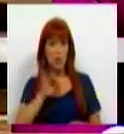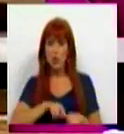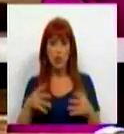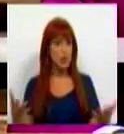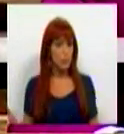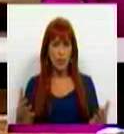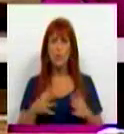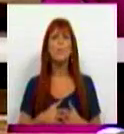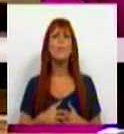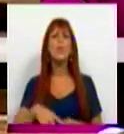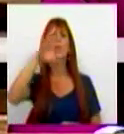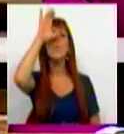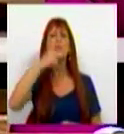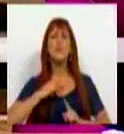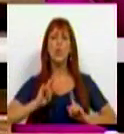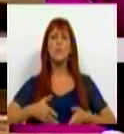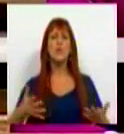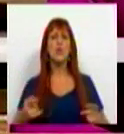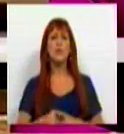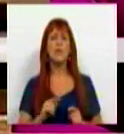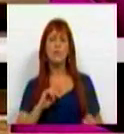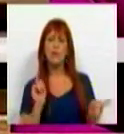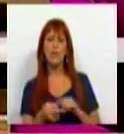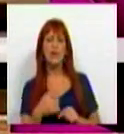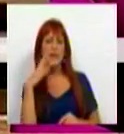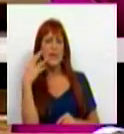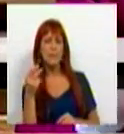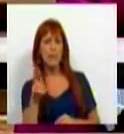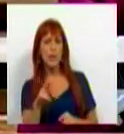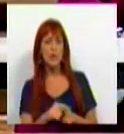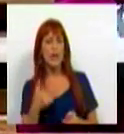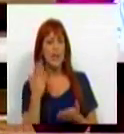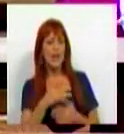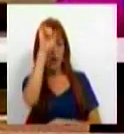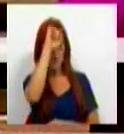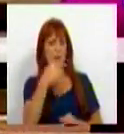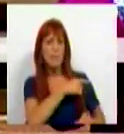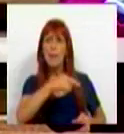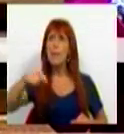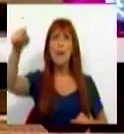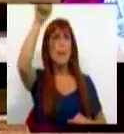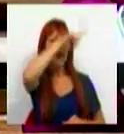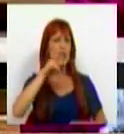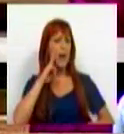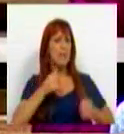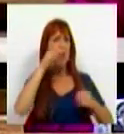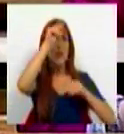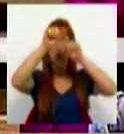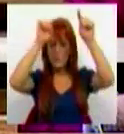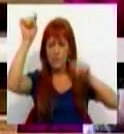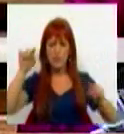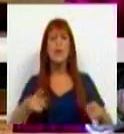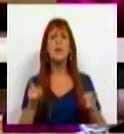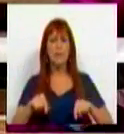Senhores Deputados, o Governo começou já a volta Simplex, que desde janeiro está a percorrer todas as capitais de distrito e